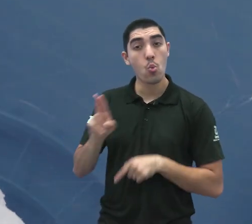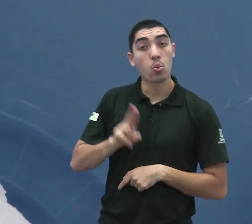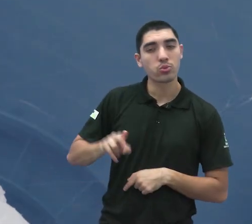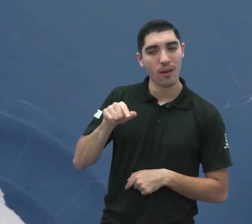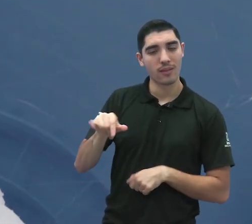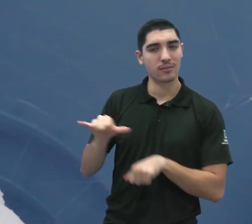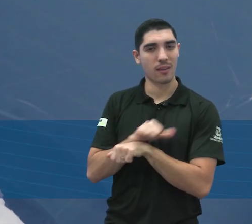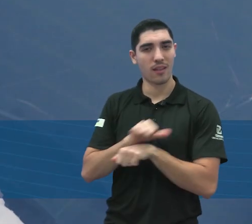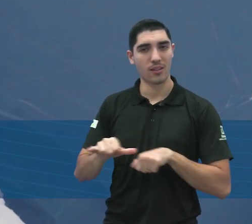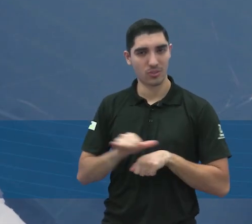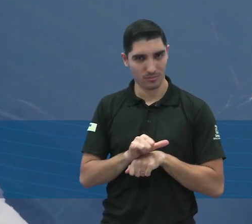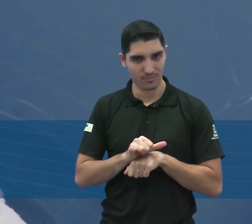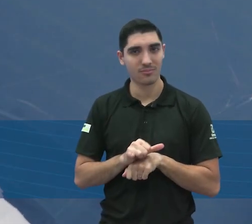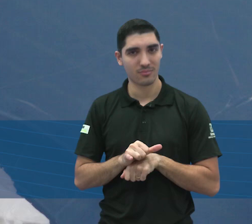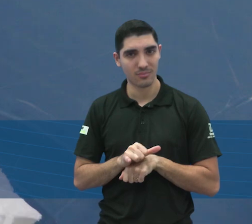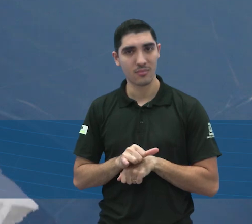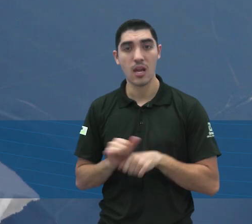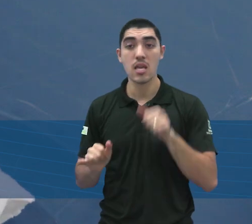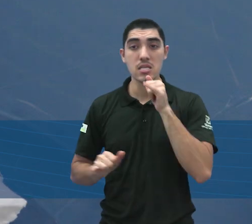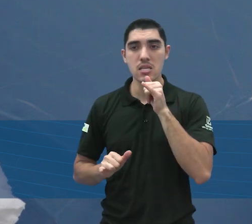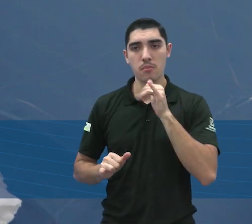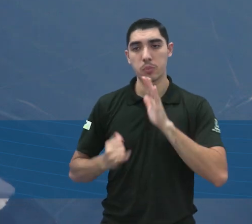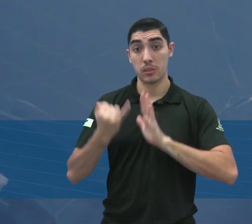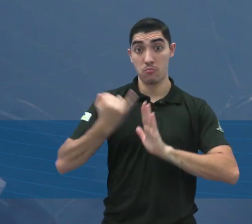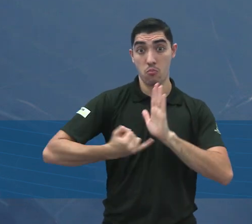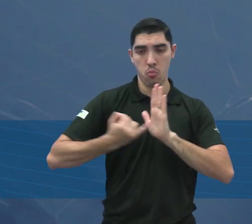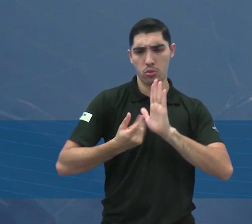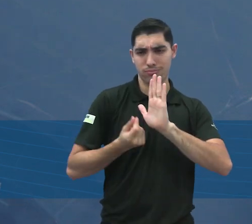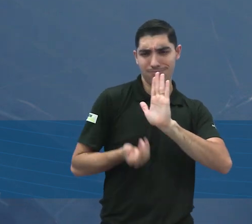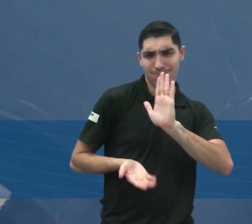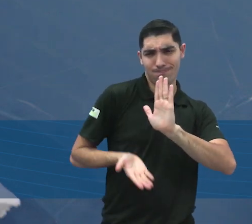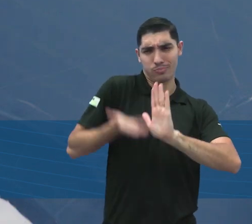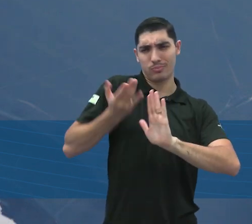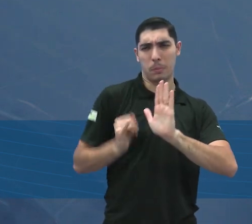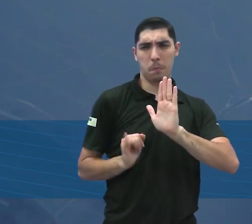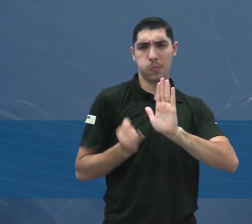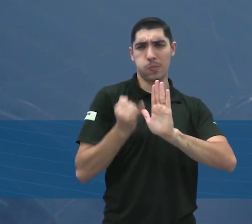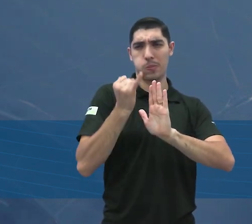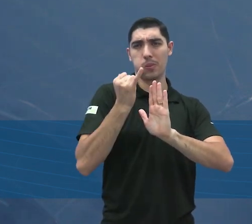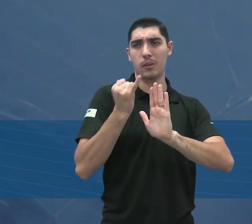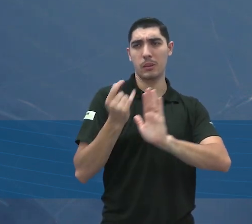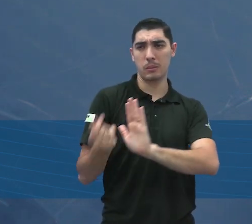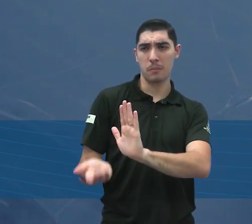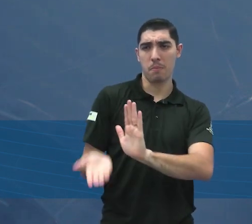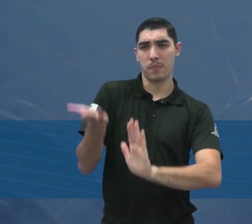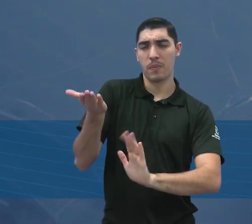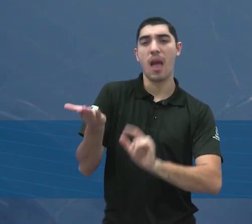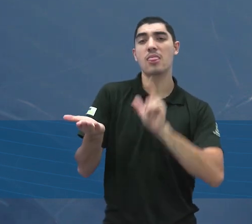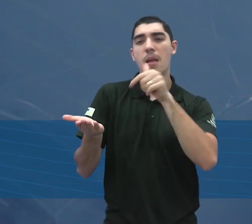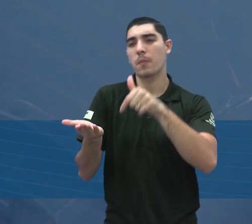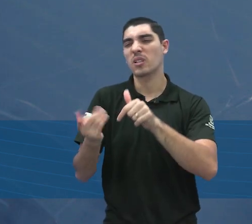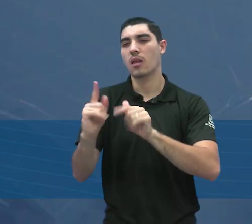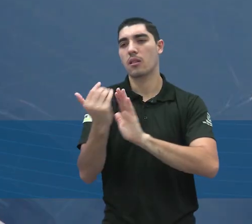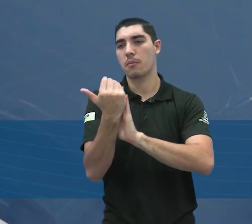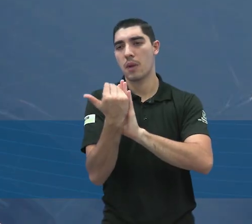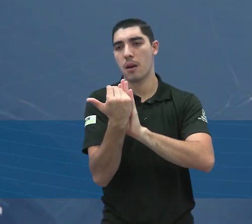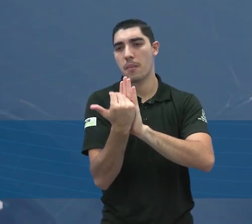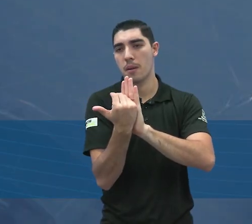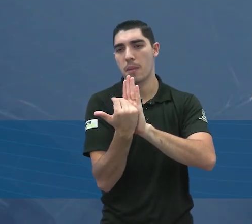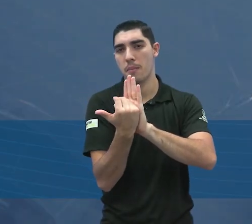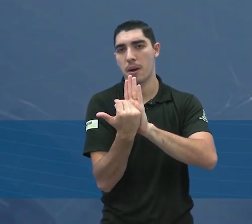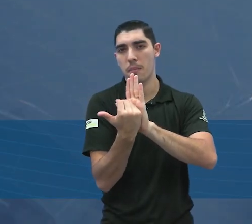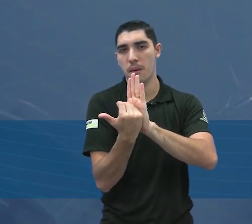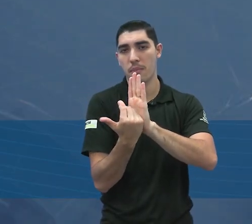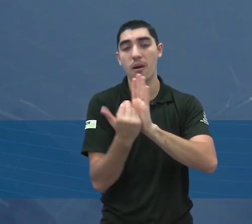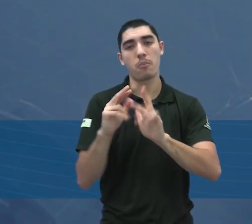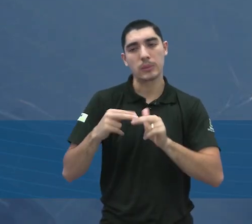coloca uma taxa extremamente elevada para determinado país, depois ele pega, desconsidera, vai baixando, tal, a partir